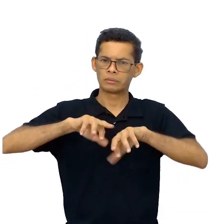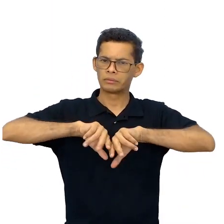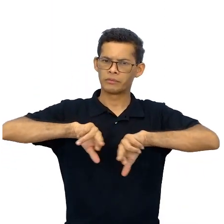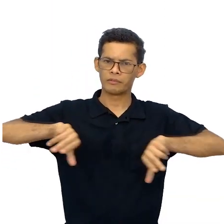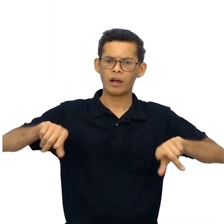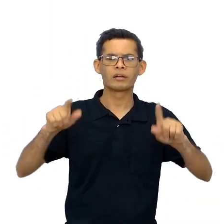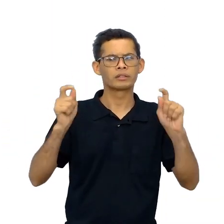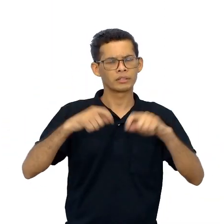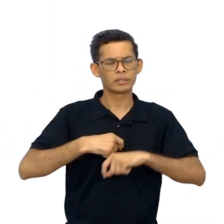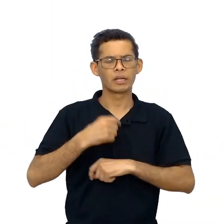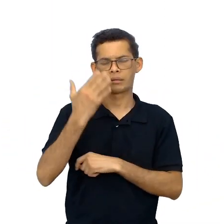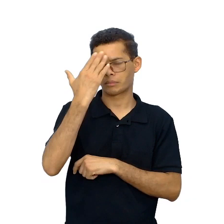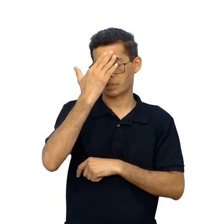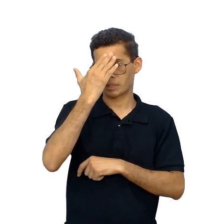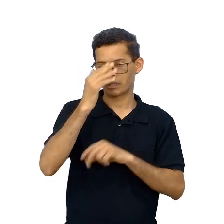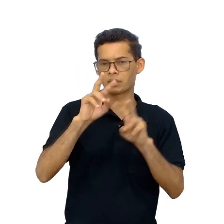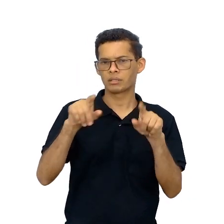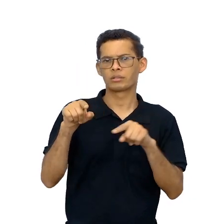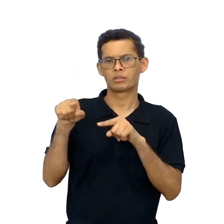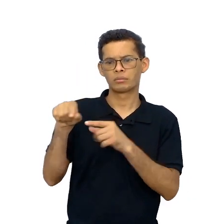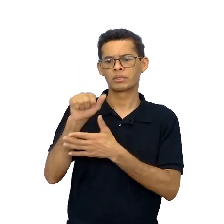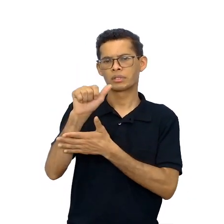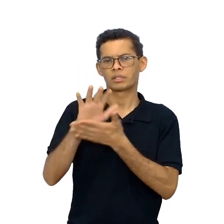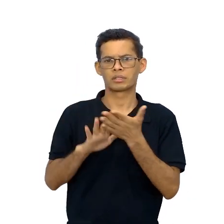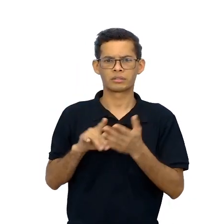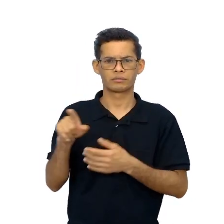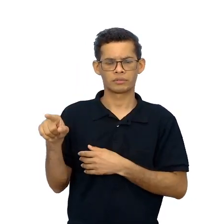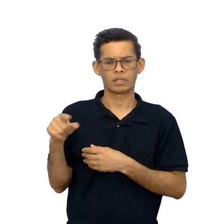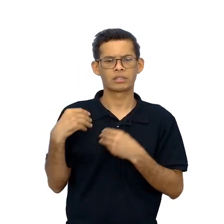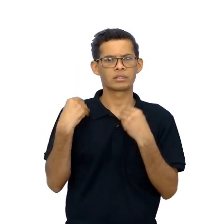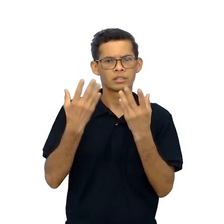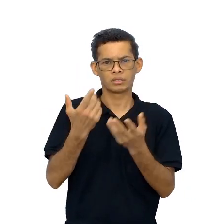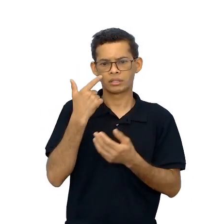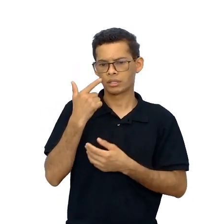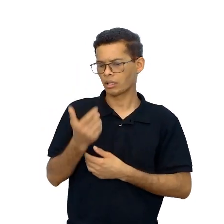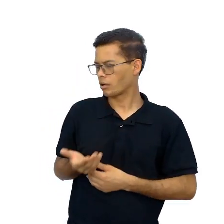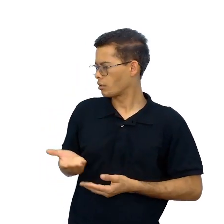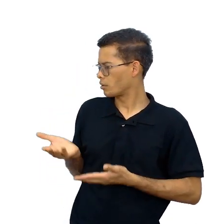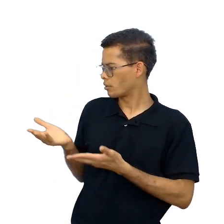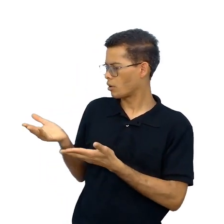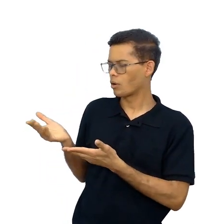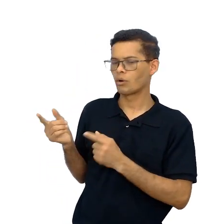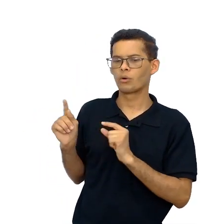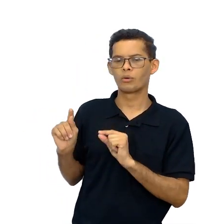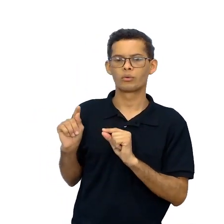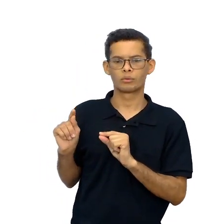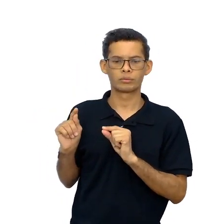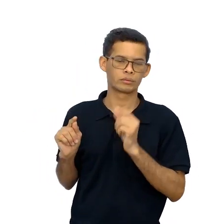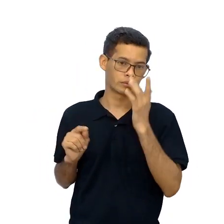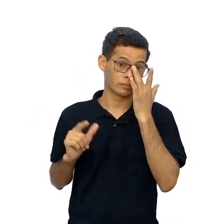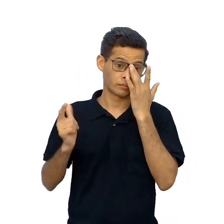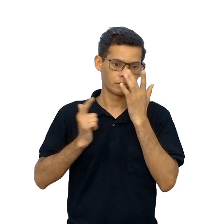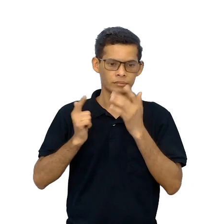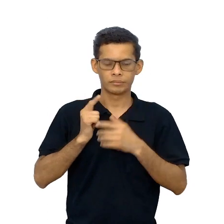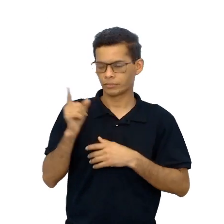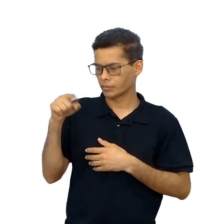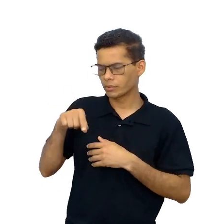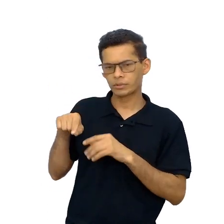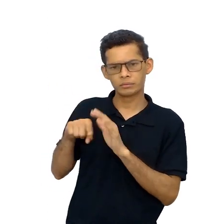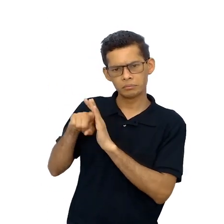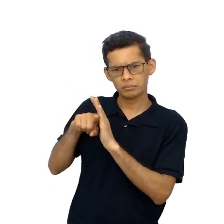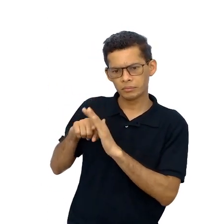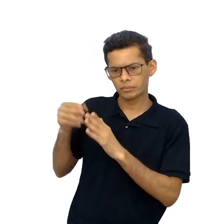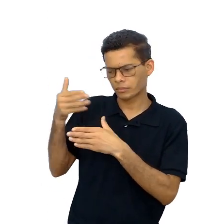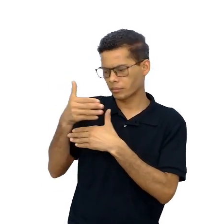essa atividade, né? A gente deixa aí para vocês, embaixo, sempre no PowerPoint, tem se vocês buscarem um